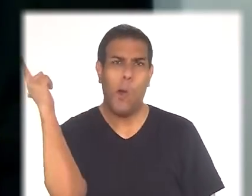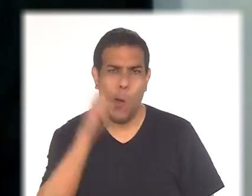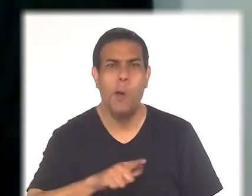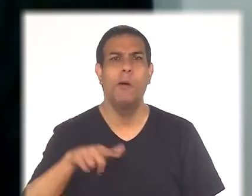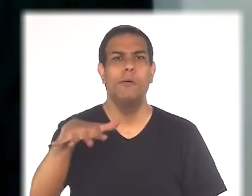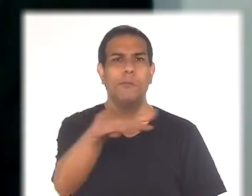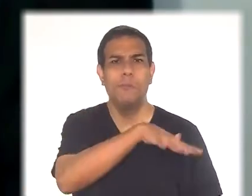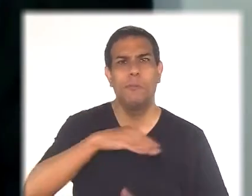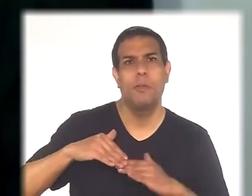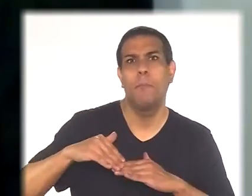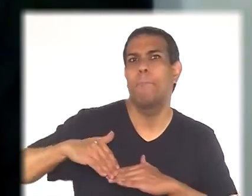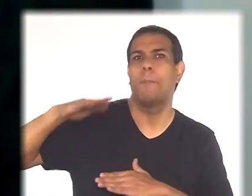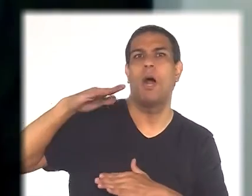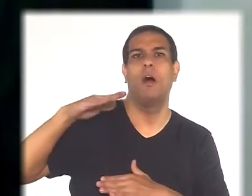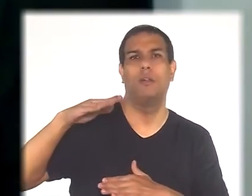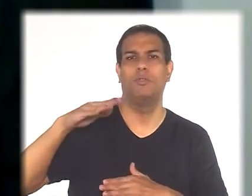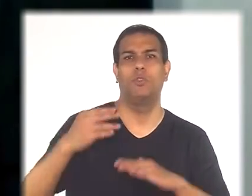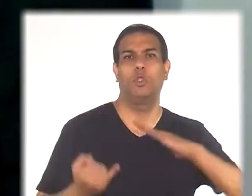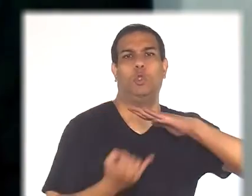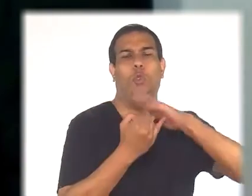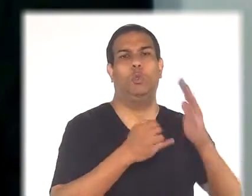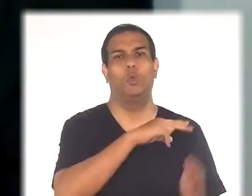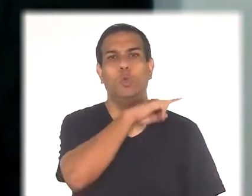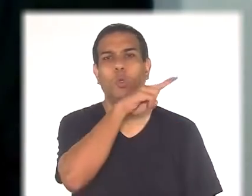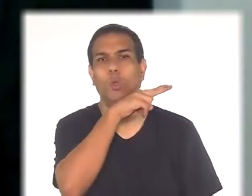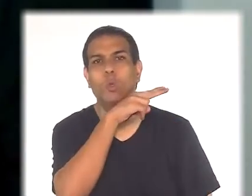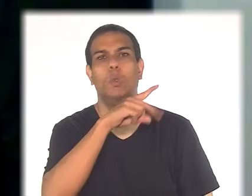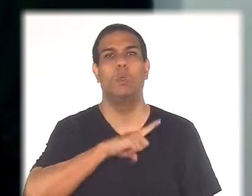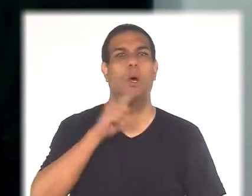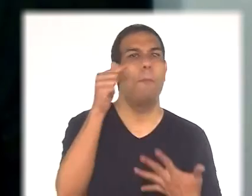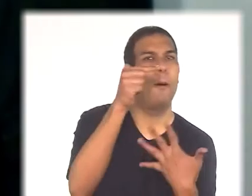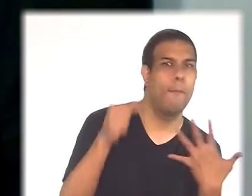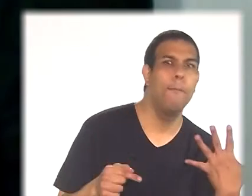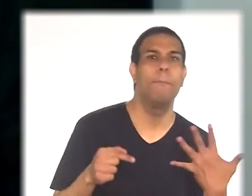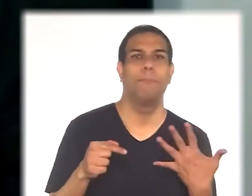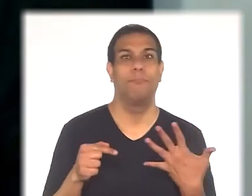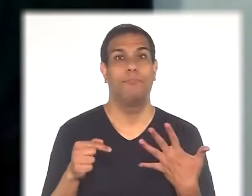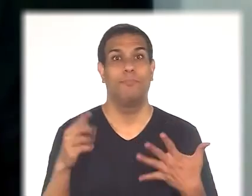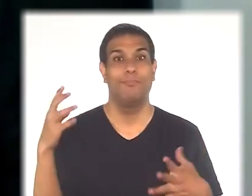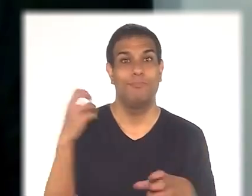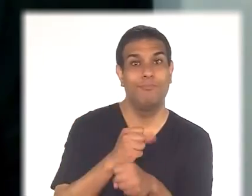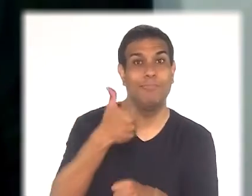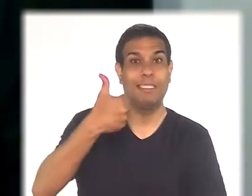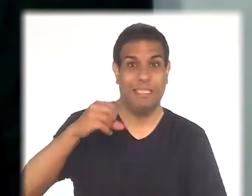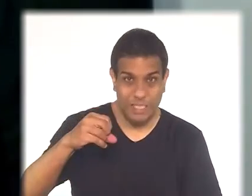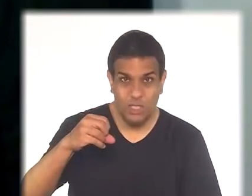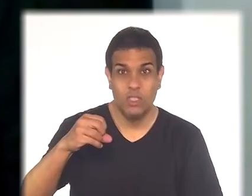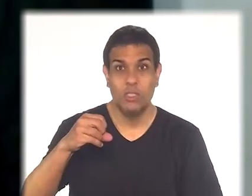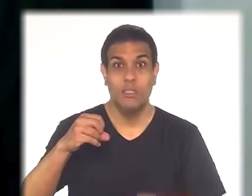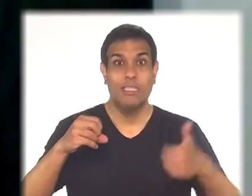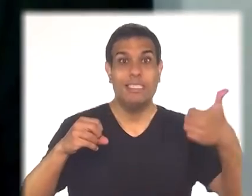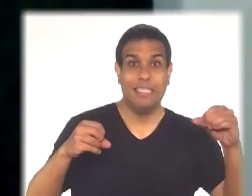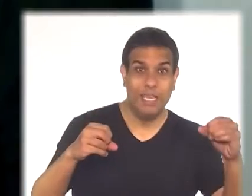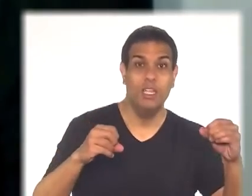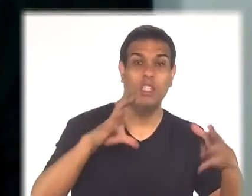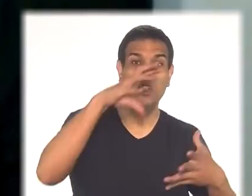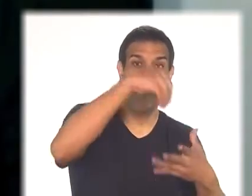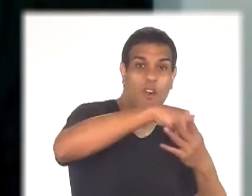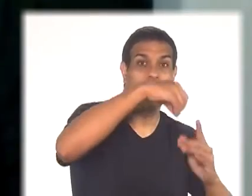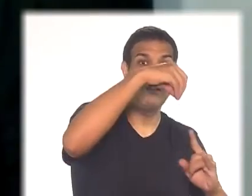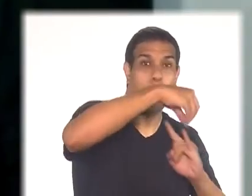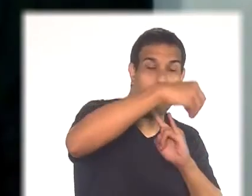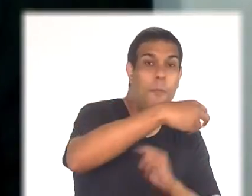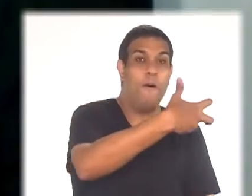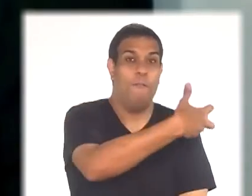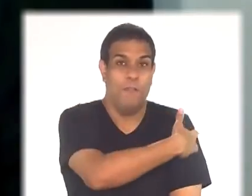Um pouquinho a mais do que o Butantan. Uhum. Nós produzimos aí da cesta de 19 vacinas, 10 vacinas